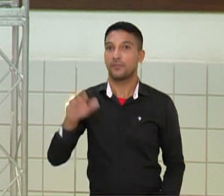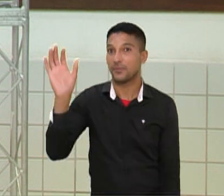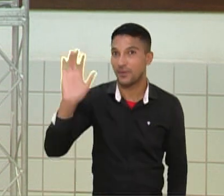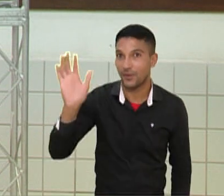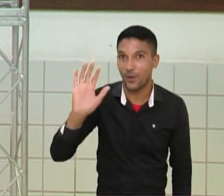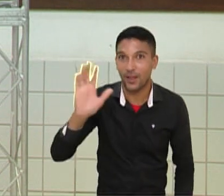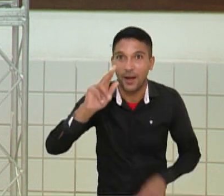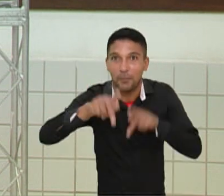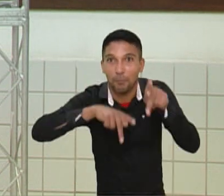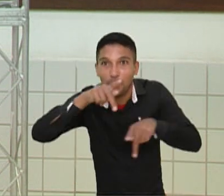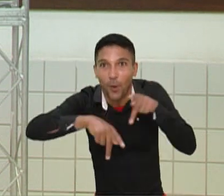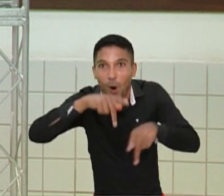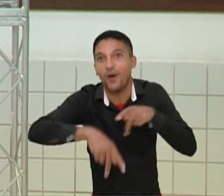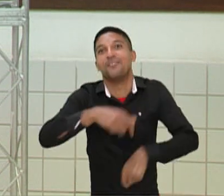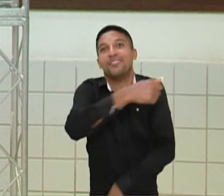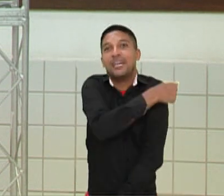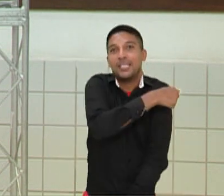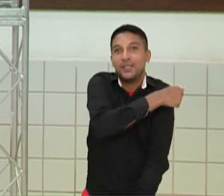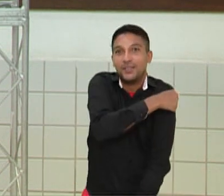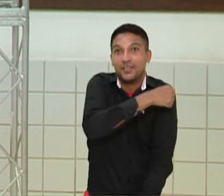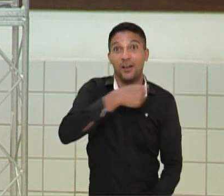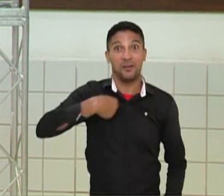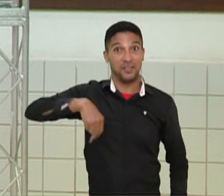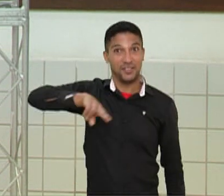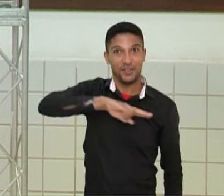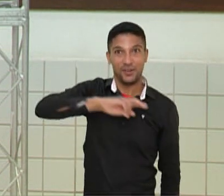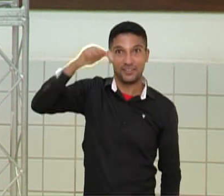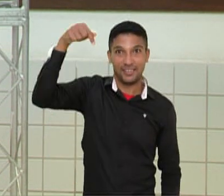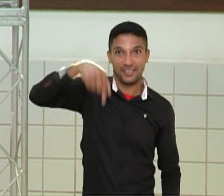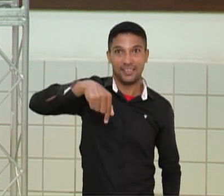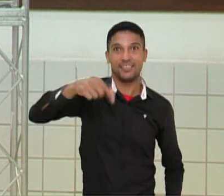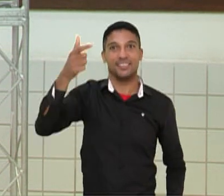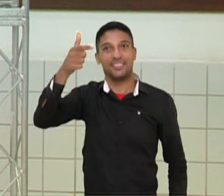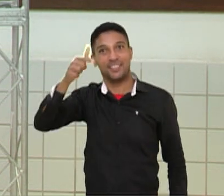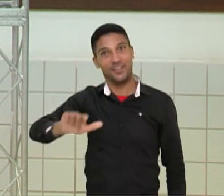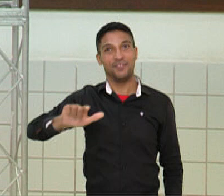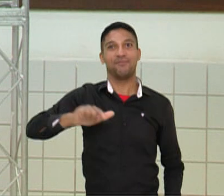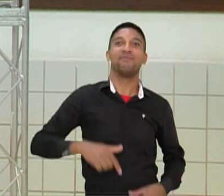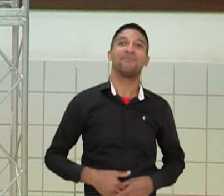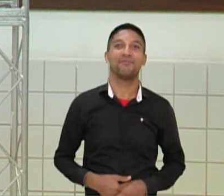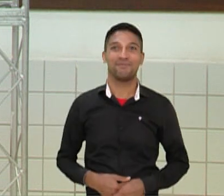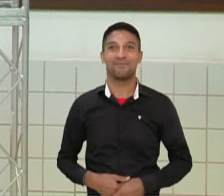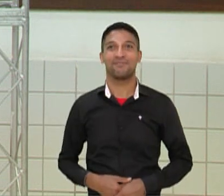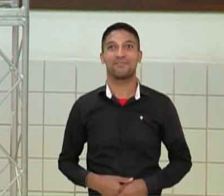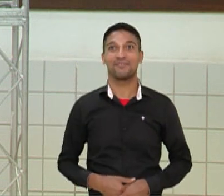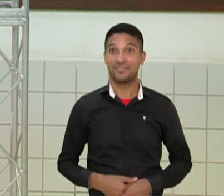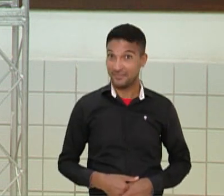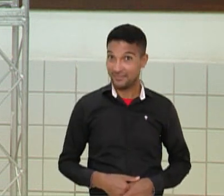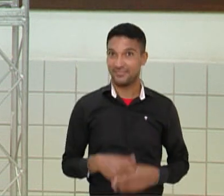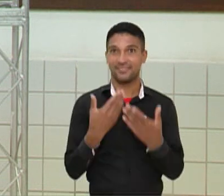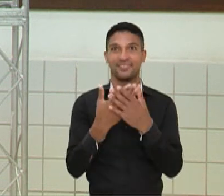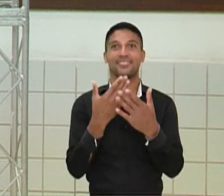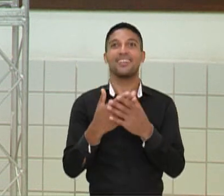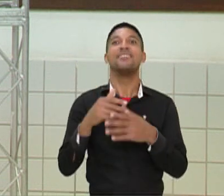Olá, povo! Olha nós aqui de novo. Professora Ju está aqui com você para trabalhar mais um pouquinho